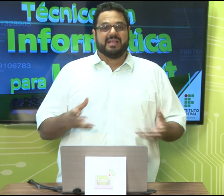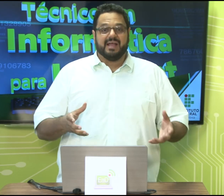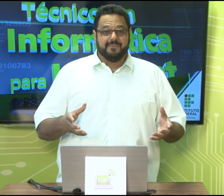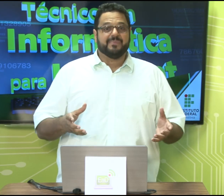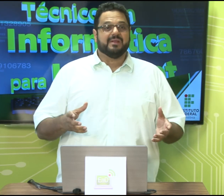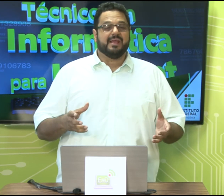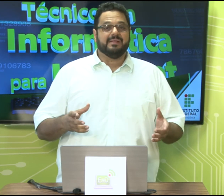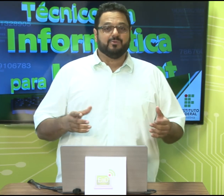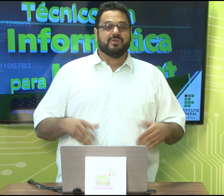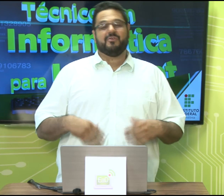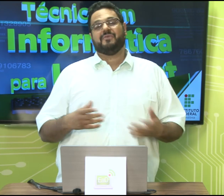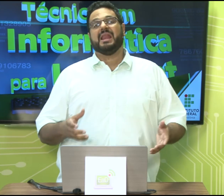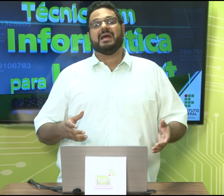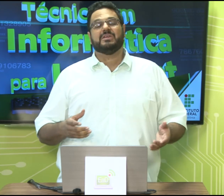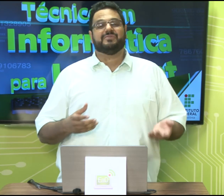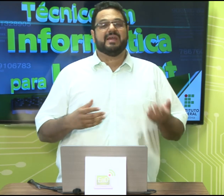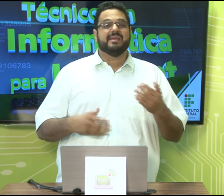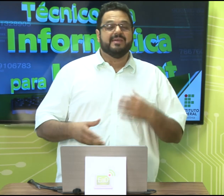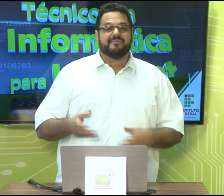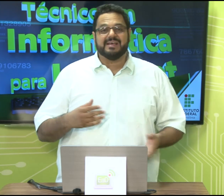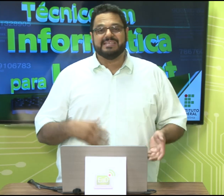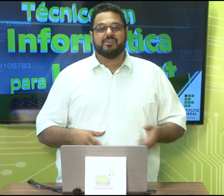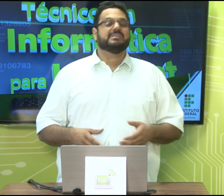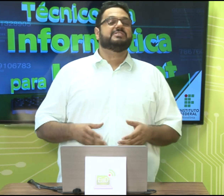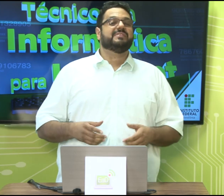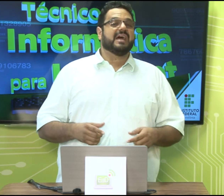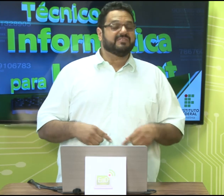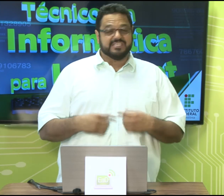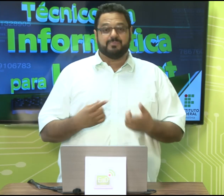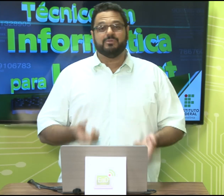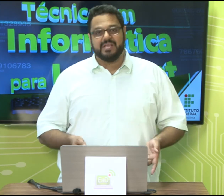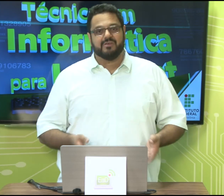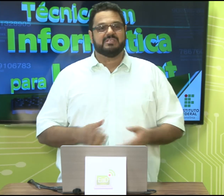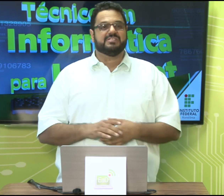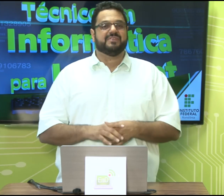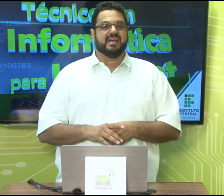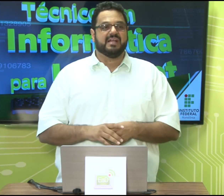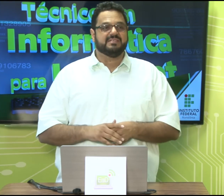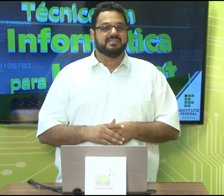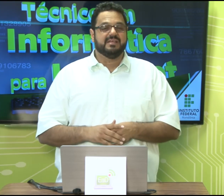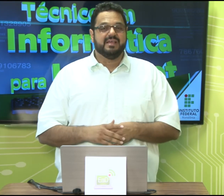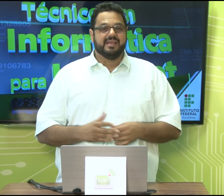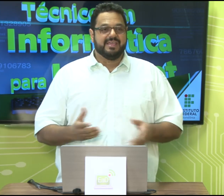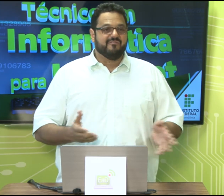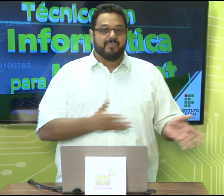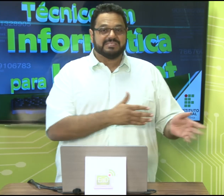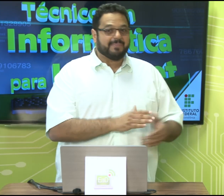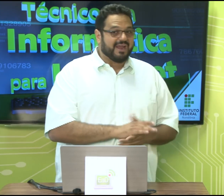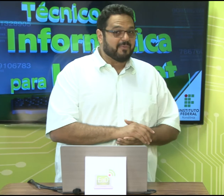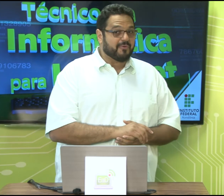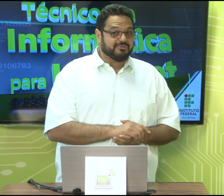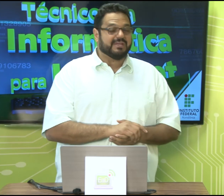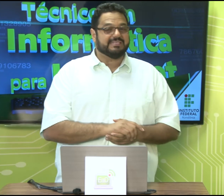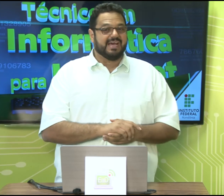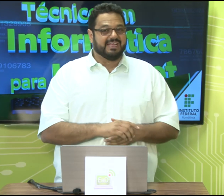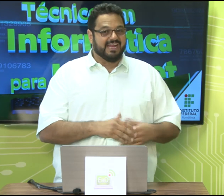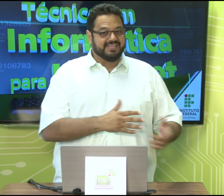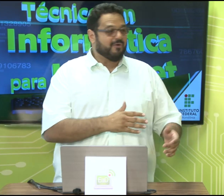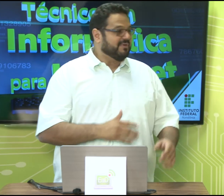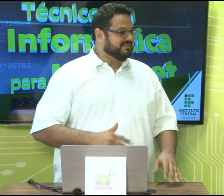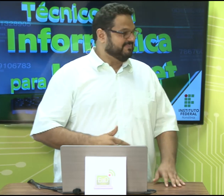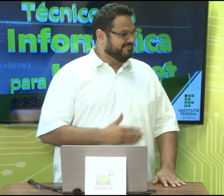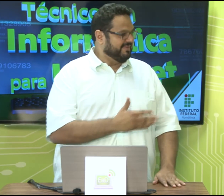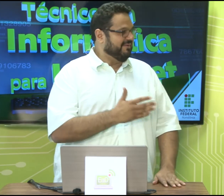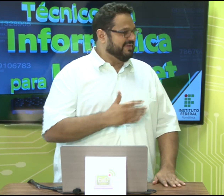vai comentar, né, tudo que foi falado, a gente vai fazer as nossas atividades, responder nossas atividades. E vou passar a palavra para a professora Sara, que